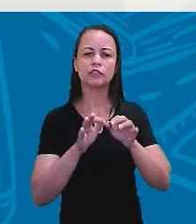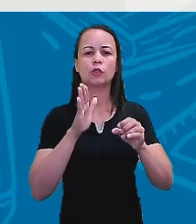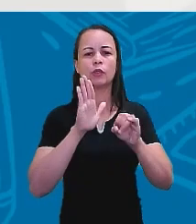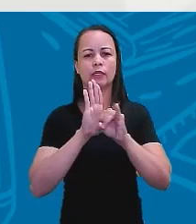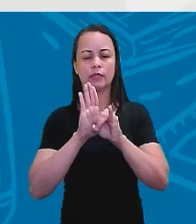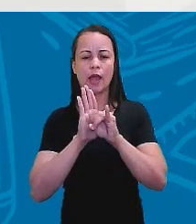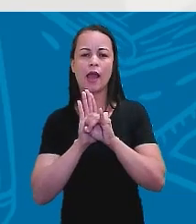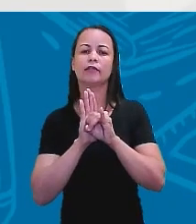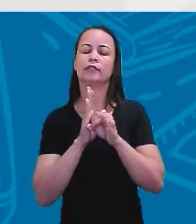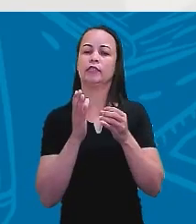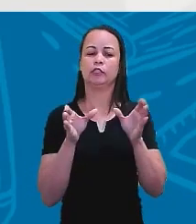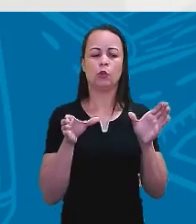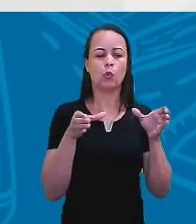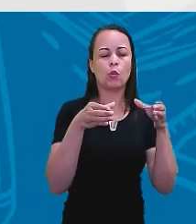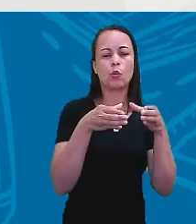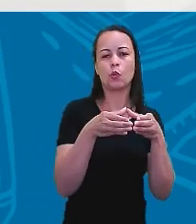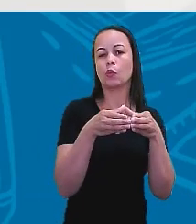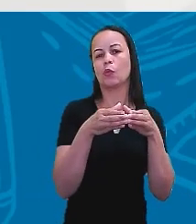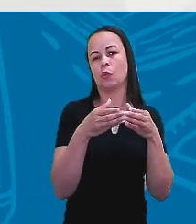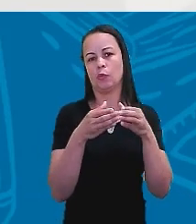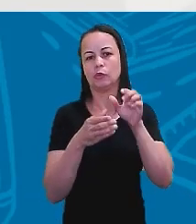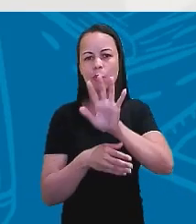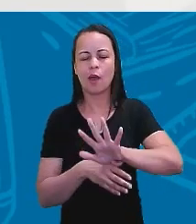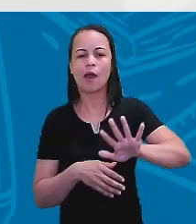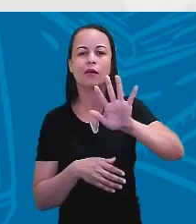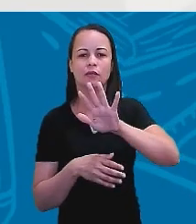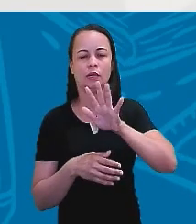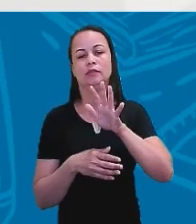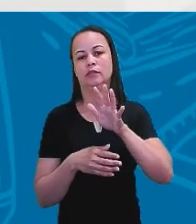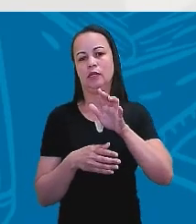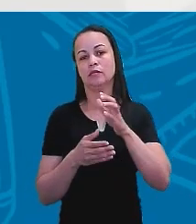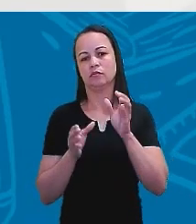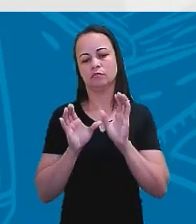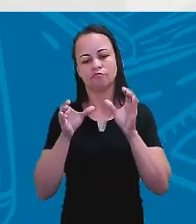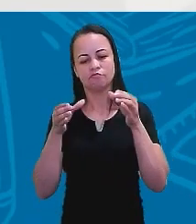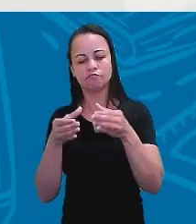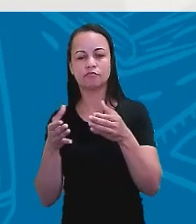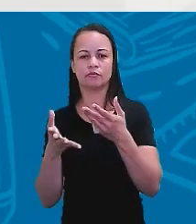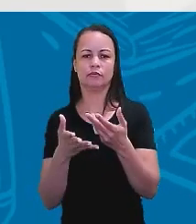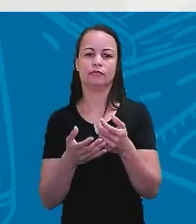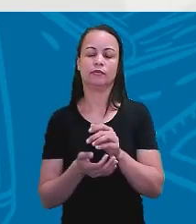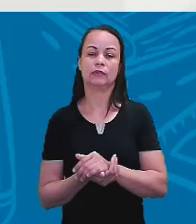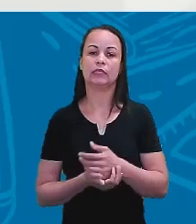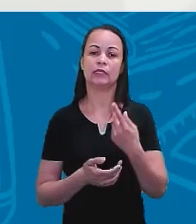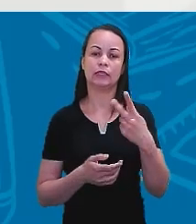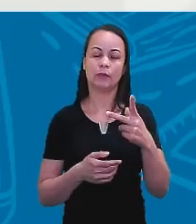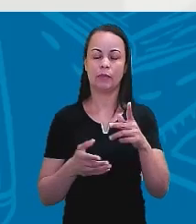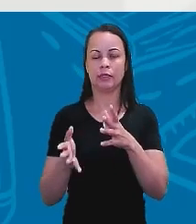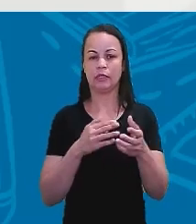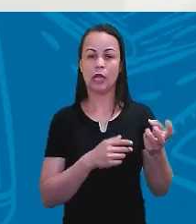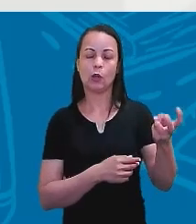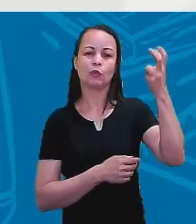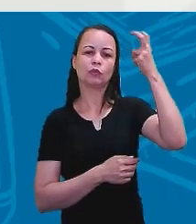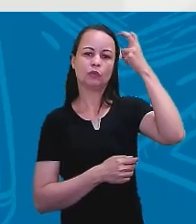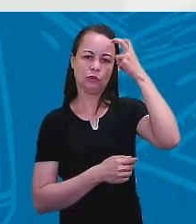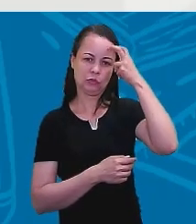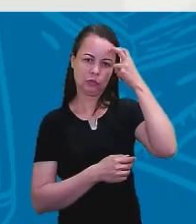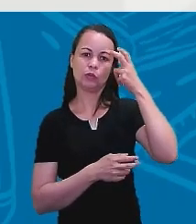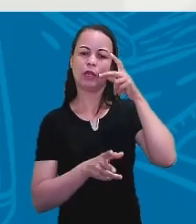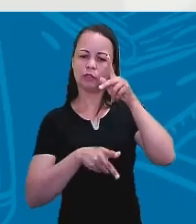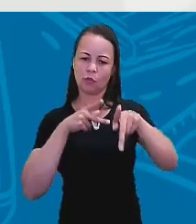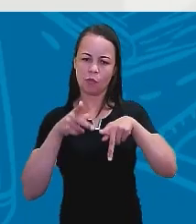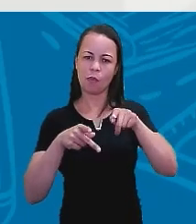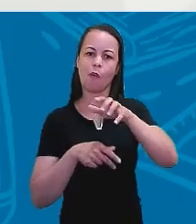de uma nação, de uma comunidade. Ela é também, ela dá a unidade a uma cultura, a uma nação,